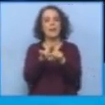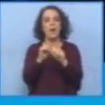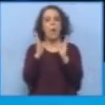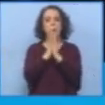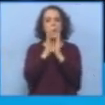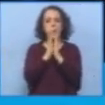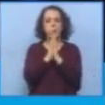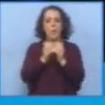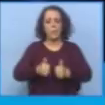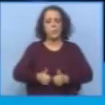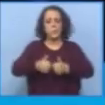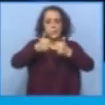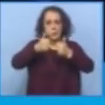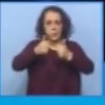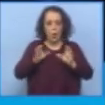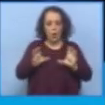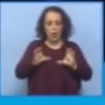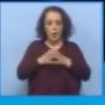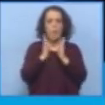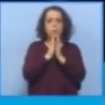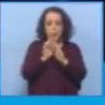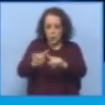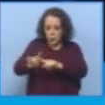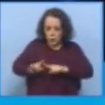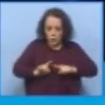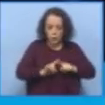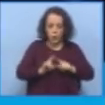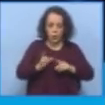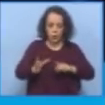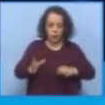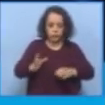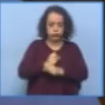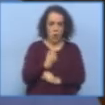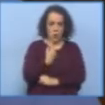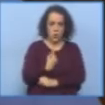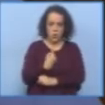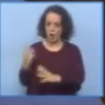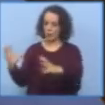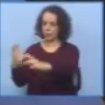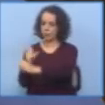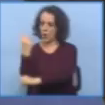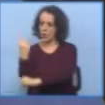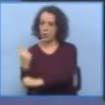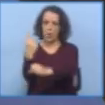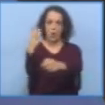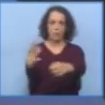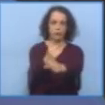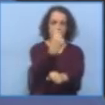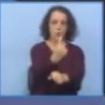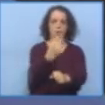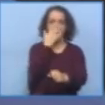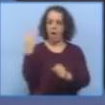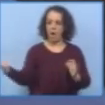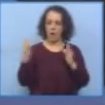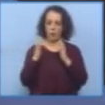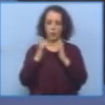cada vigararia, que é grupos de paróquias, pontos de ligação que, no fundo, era uma espécie de uma rede que estava ali sempre. E